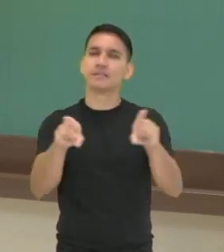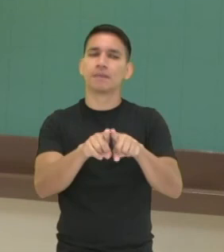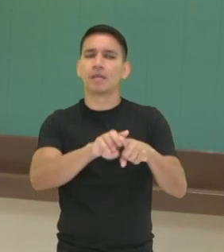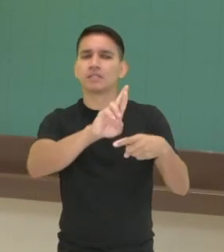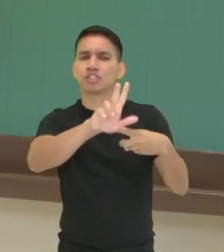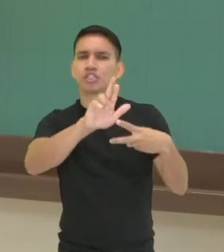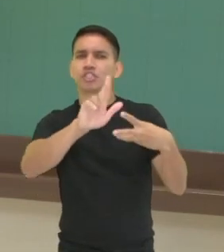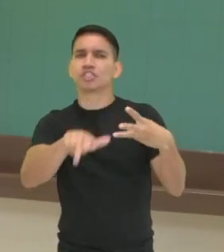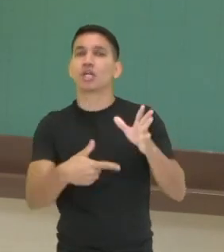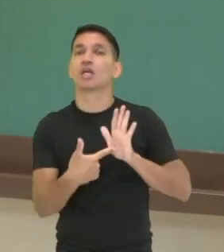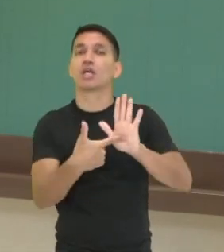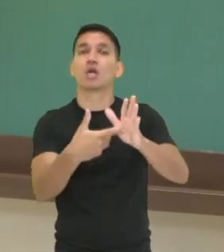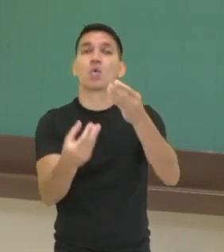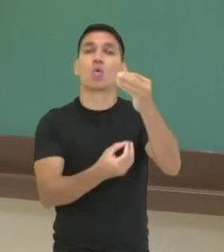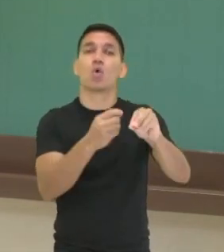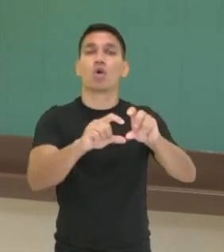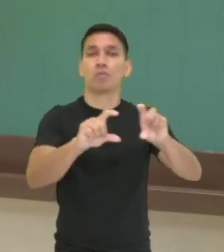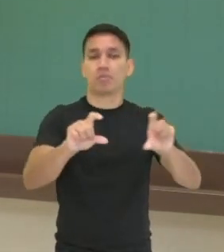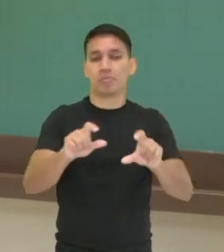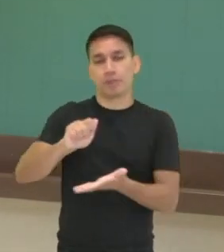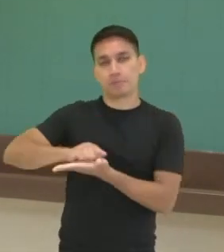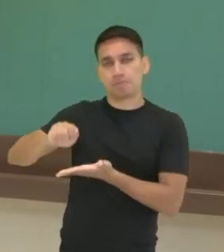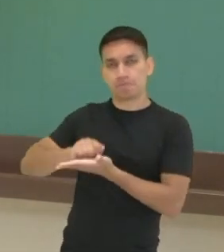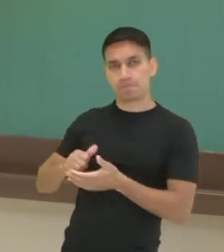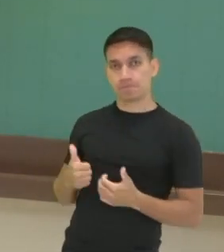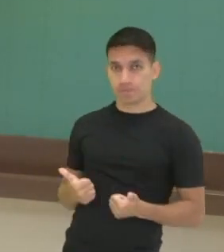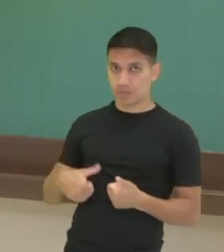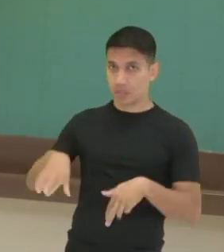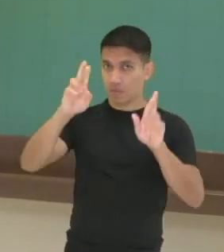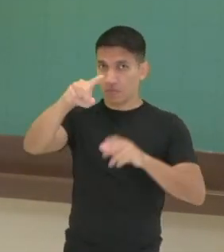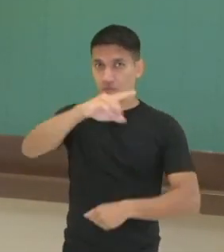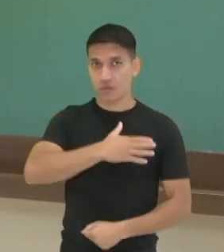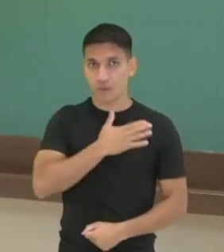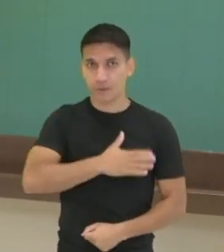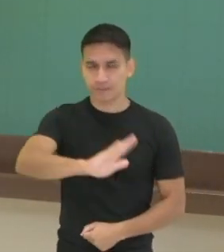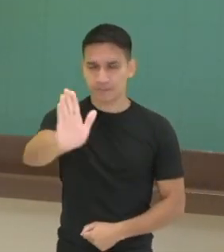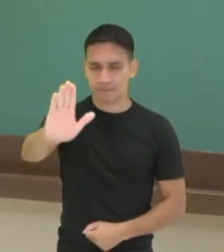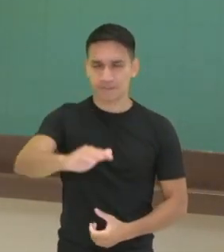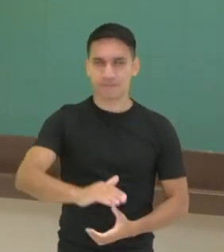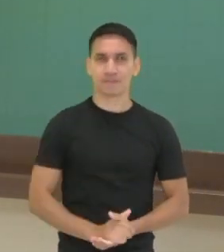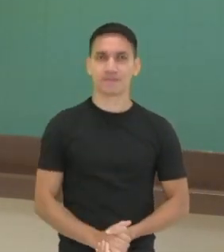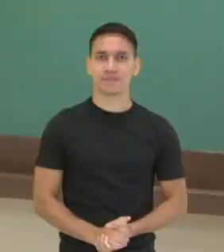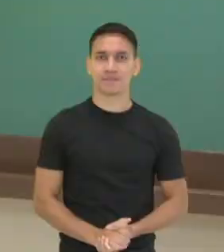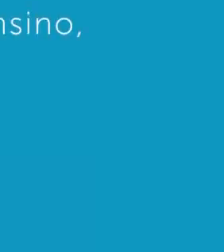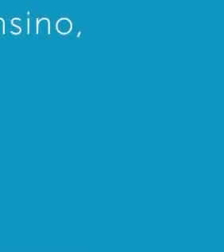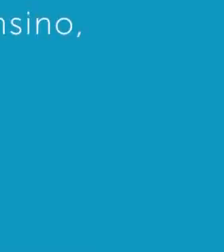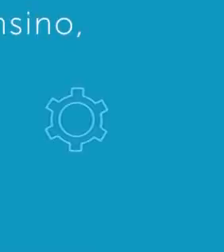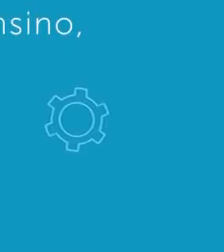diferentes representações que a gente pode ter dela. Espero que vocês tenham gostado e até breve.